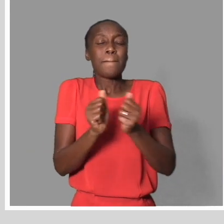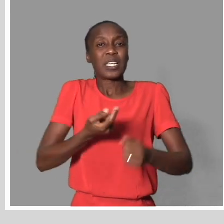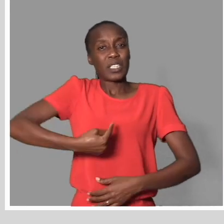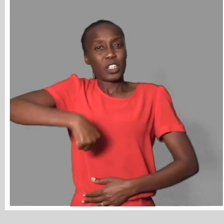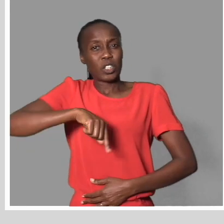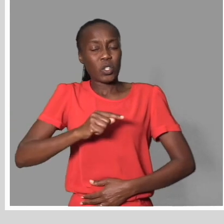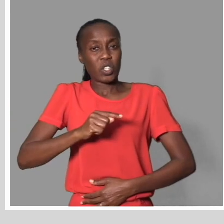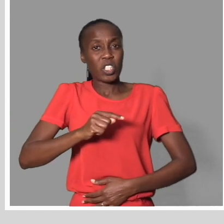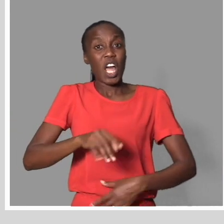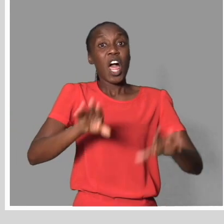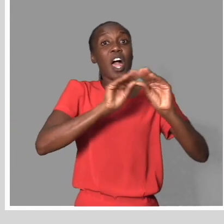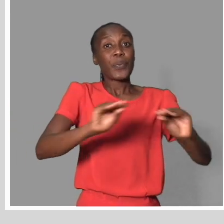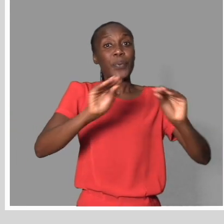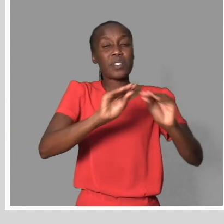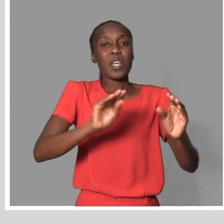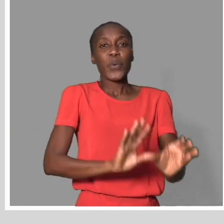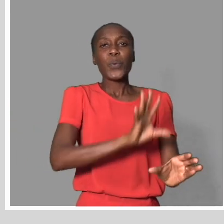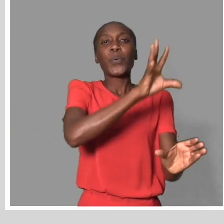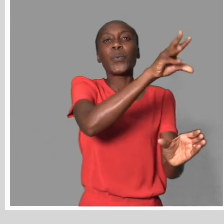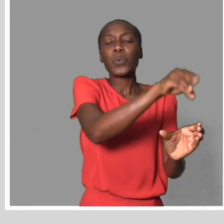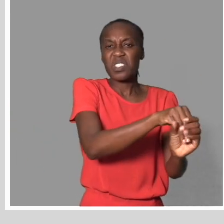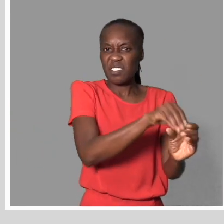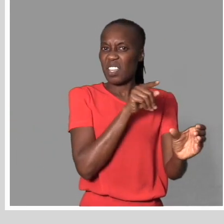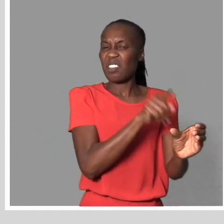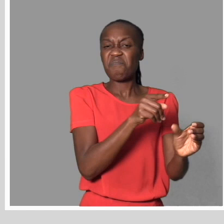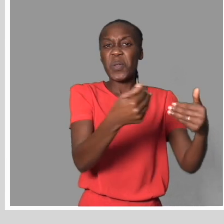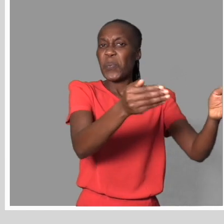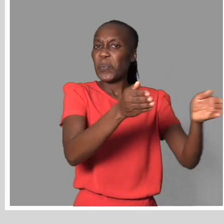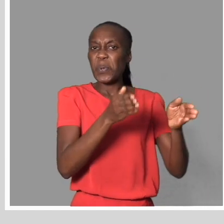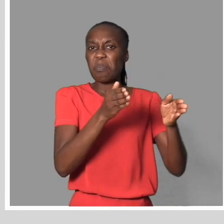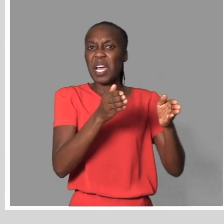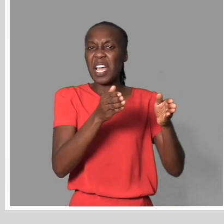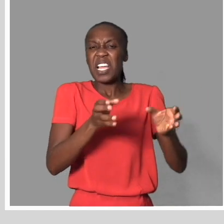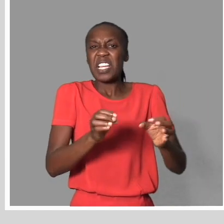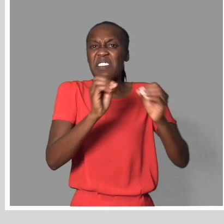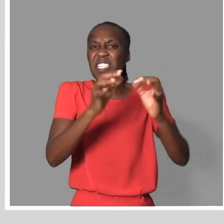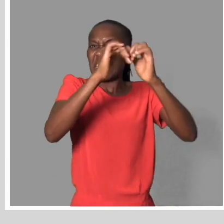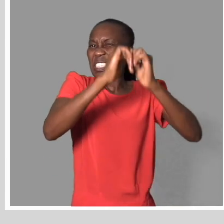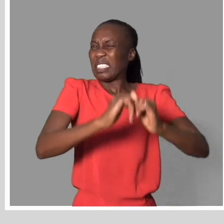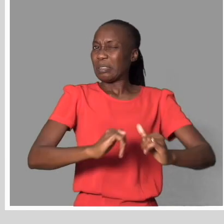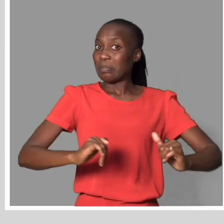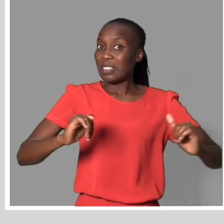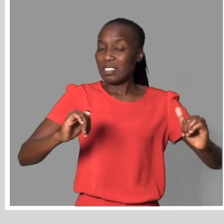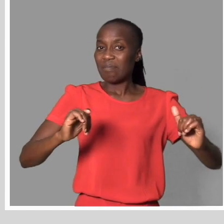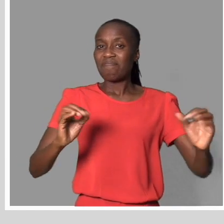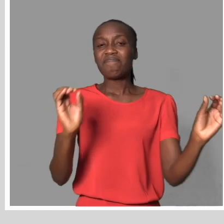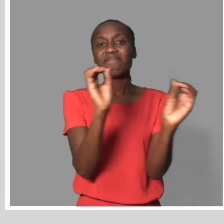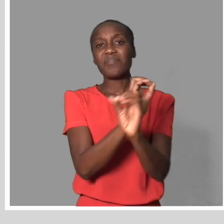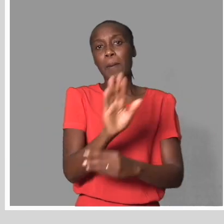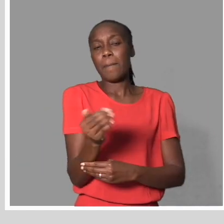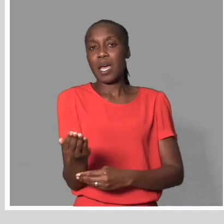Mas a nossa educação é inclusiva. Nós não temos turmas específicas para